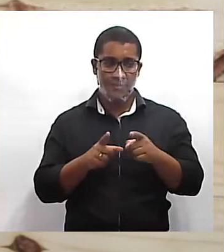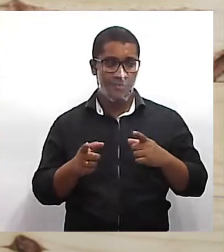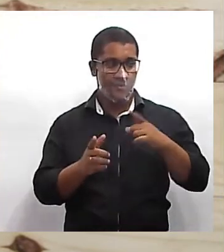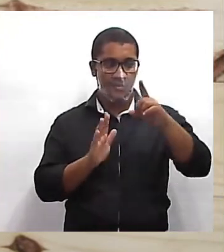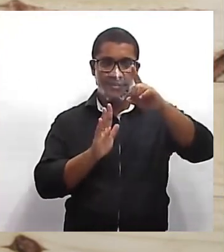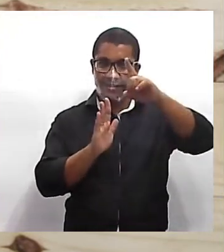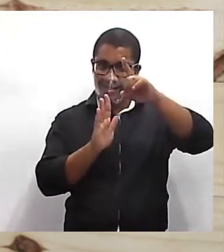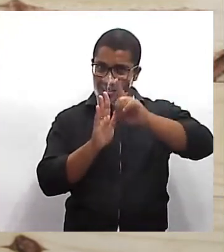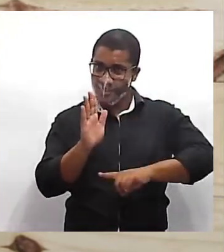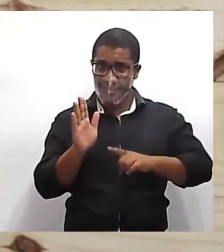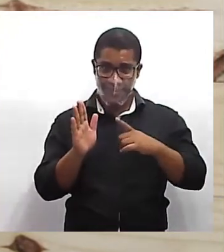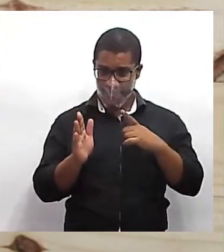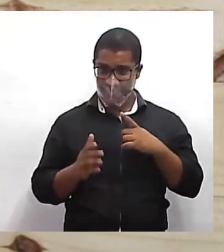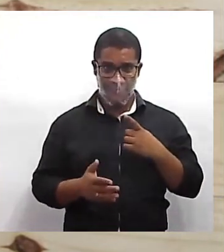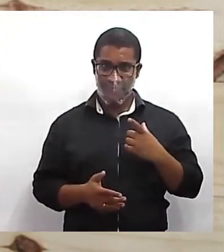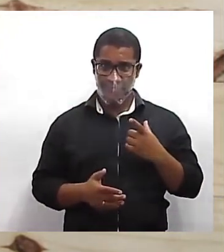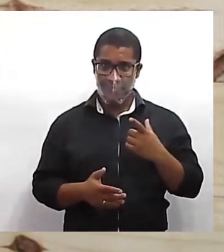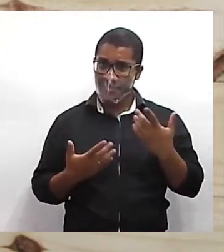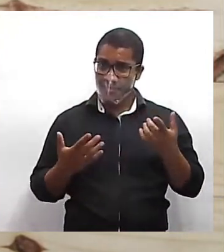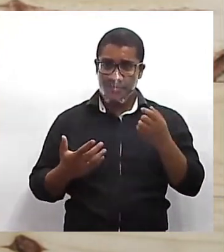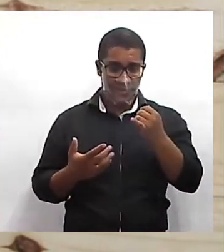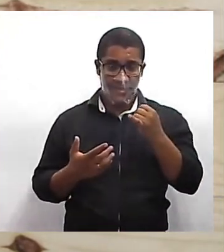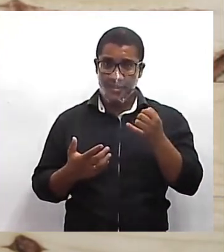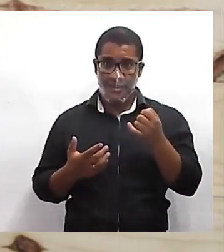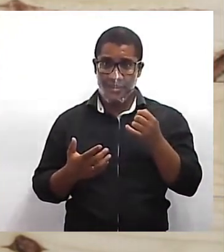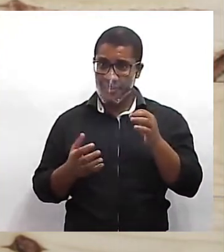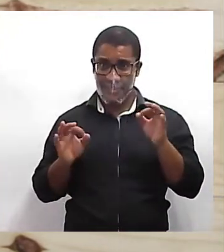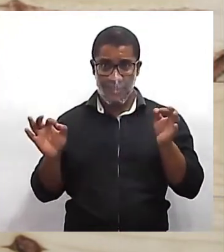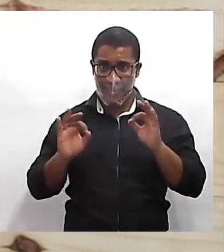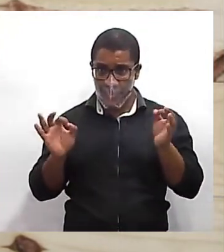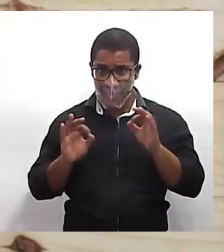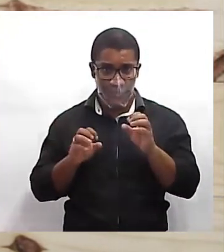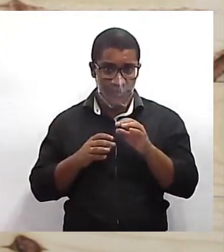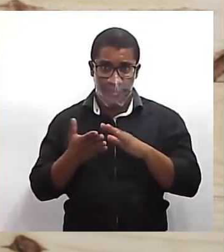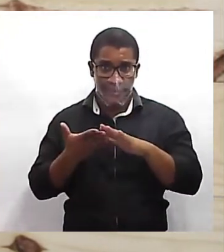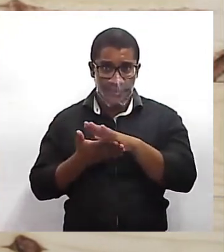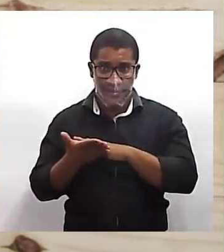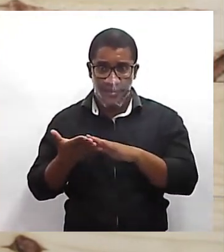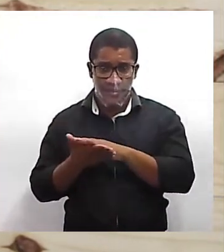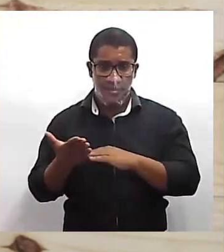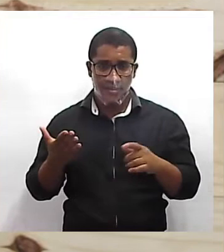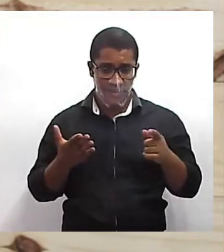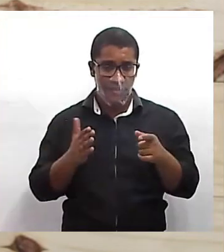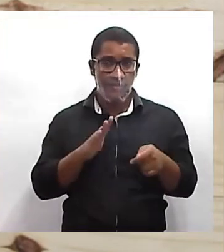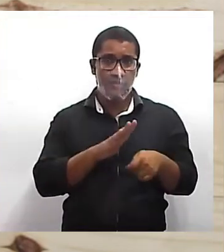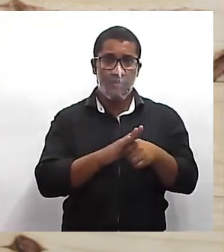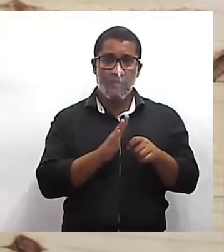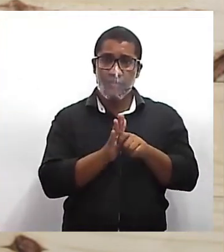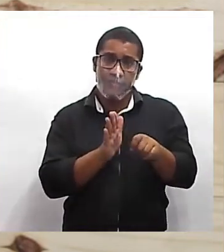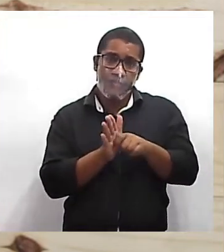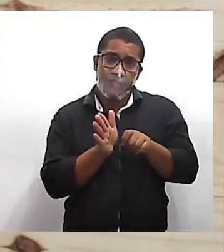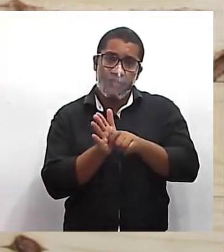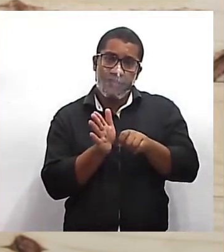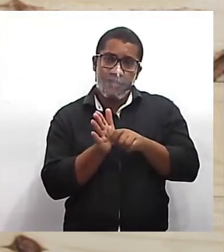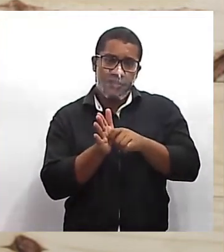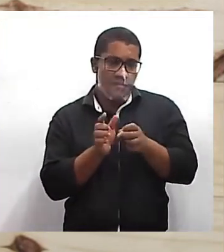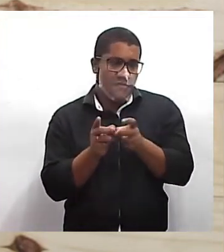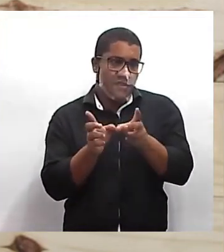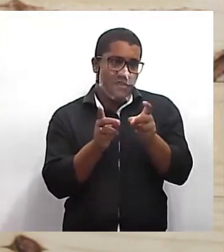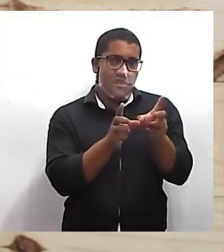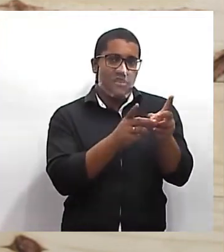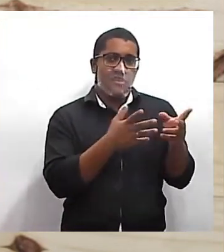que é que acontece, gente? O tráfico de drogas está aí. São eles, justamente, que estão aí capitaneando,